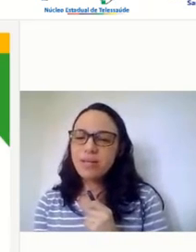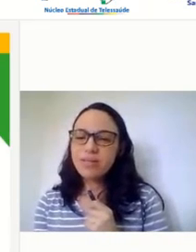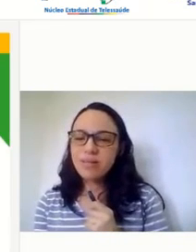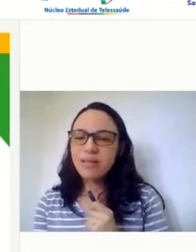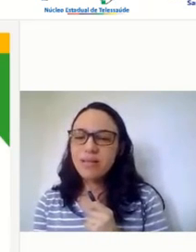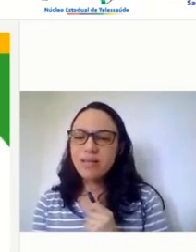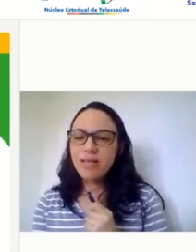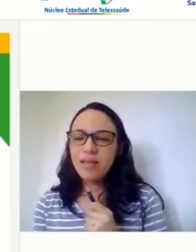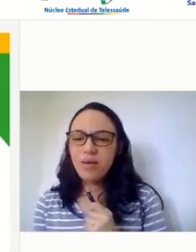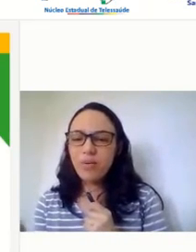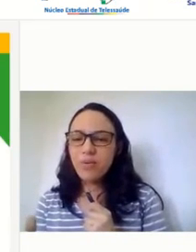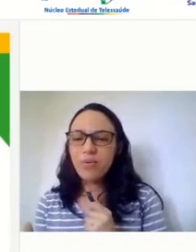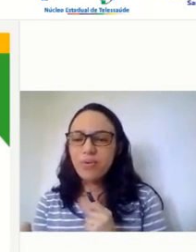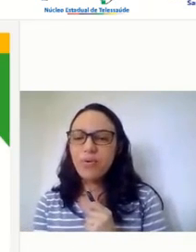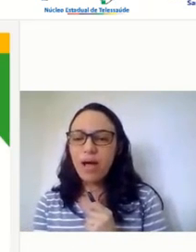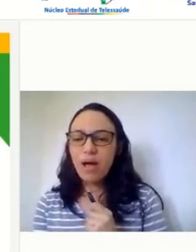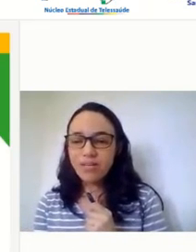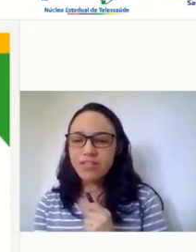aí